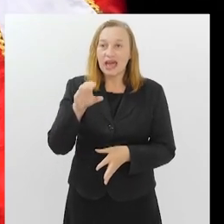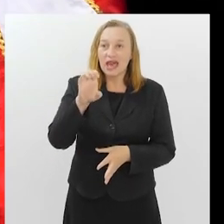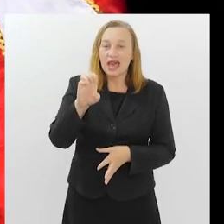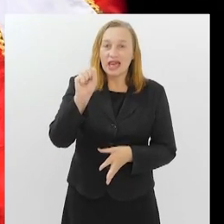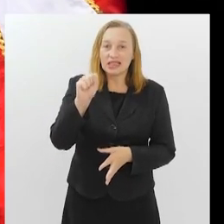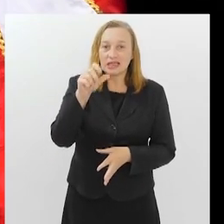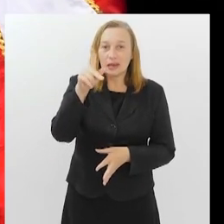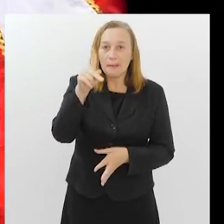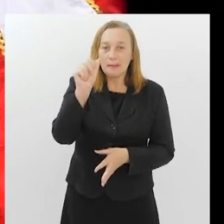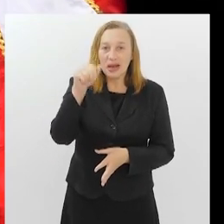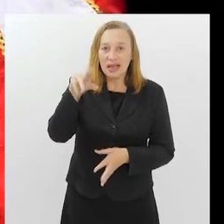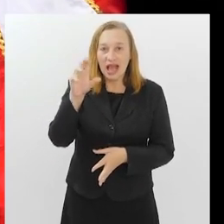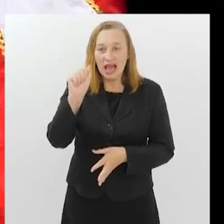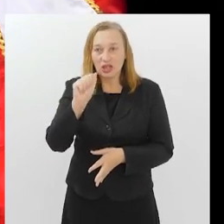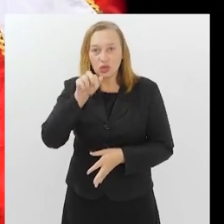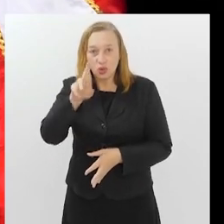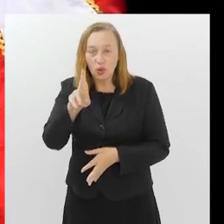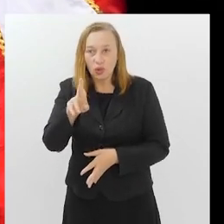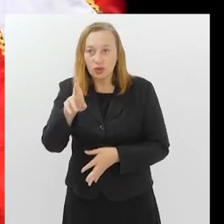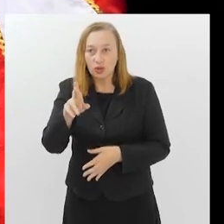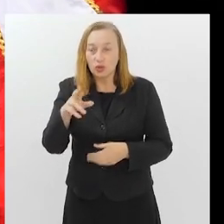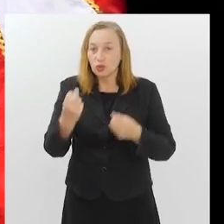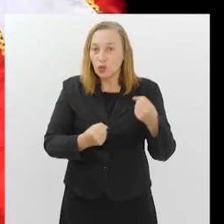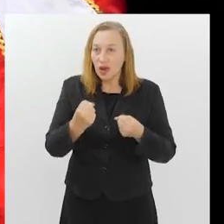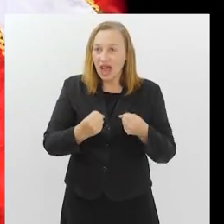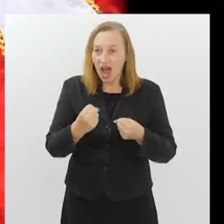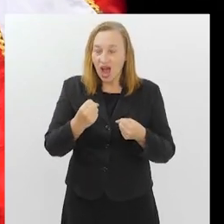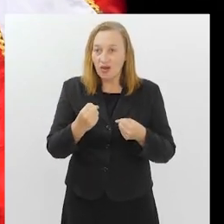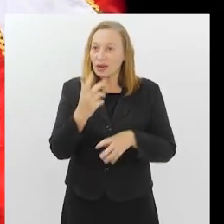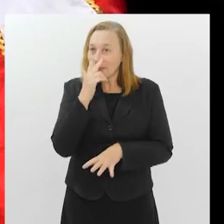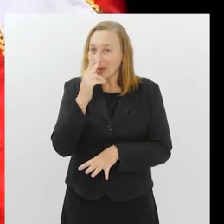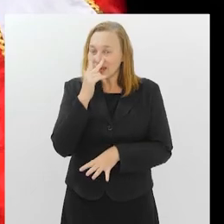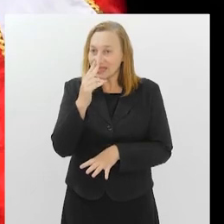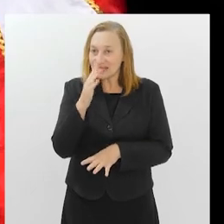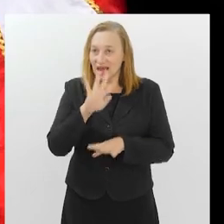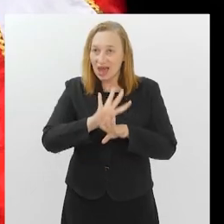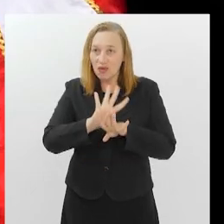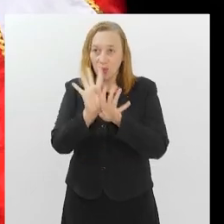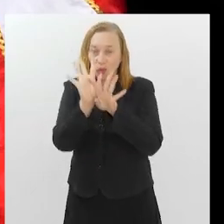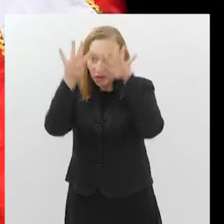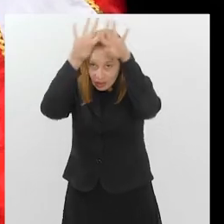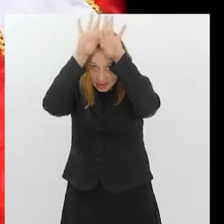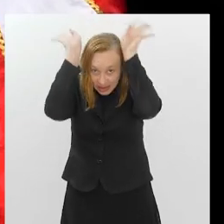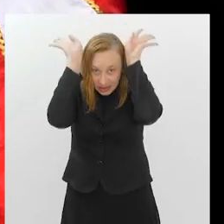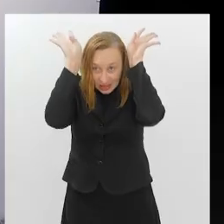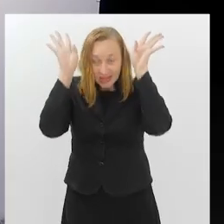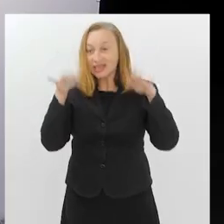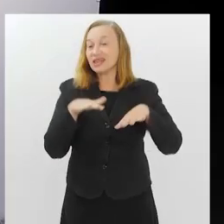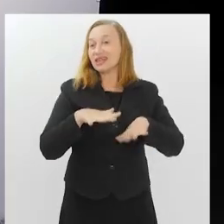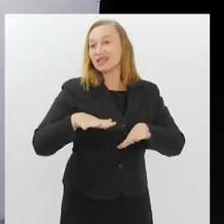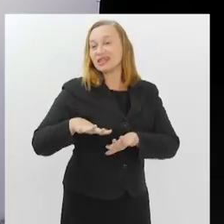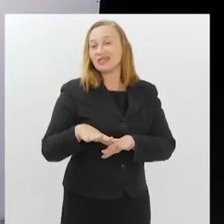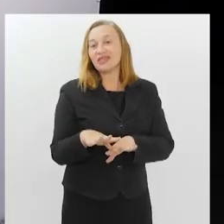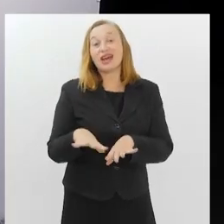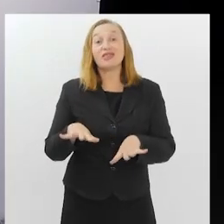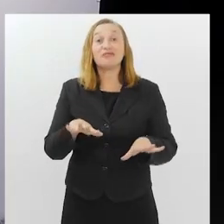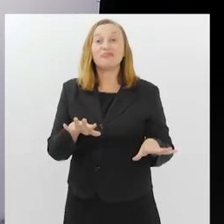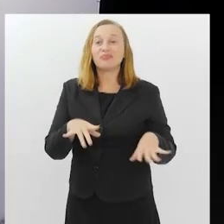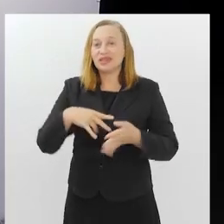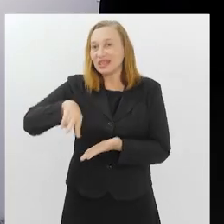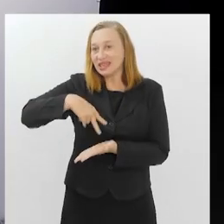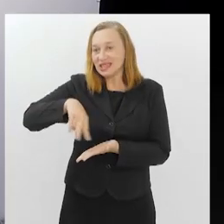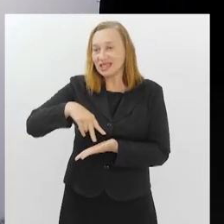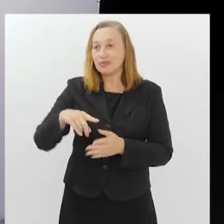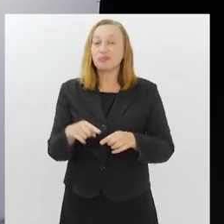ali com as penas. Então, eu comecei a dançar na sala. Colocava o DVD e ficava dançando na sala. Você participou da escolinha